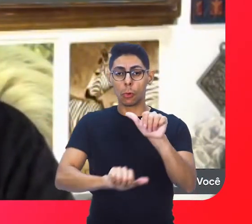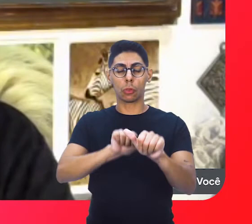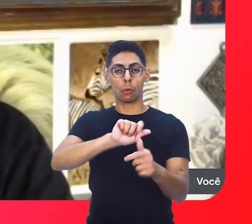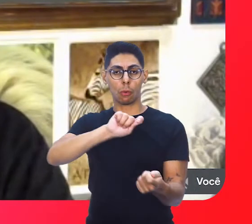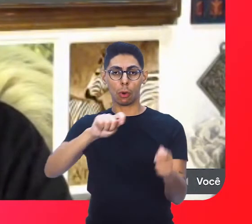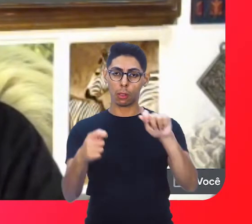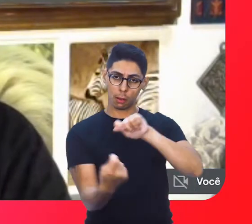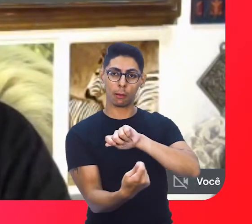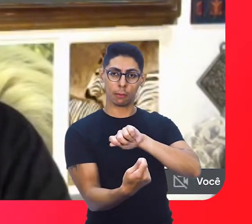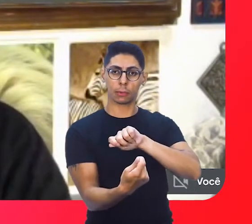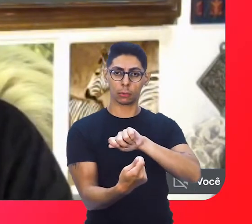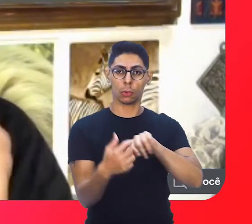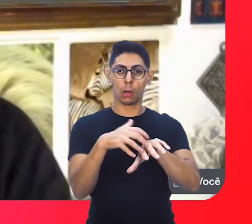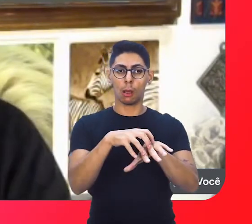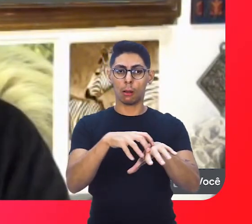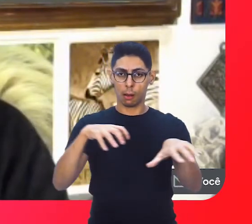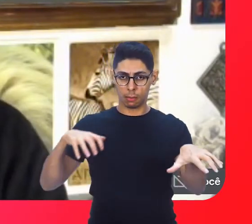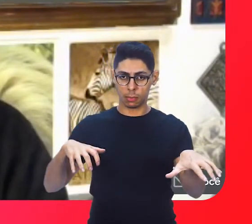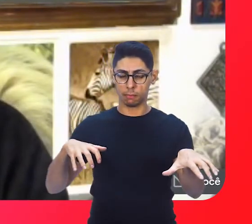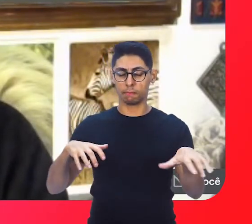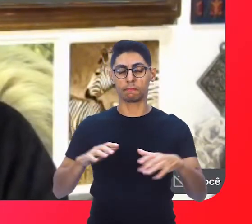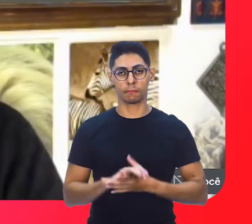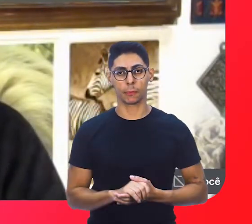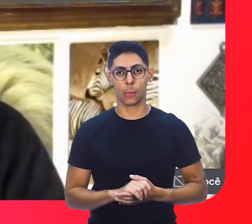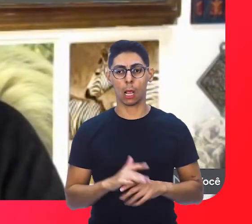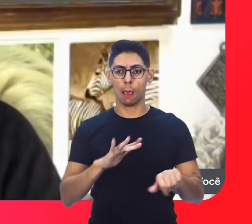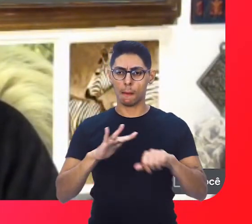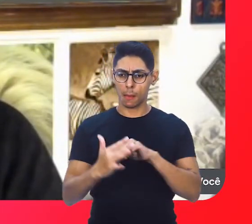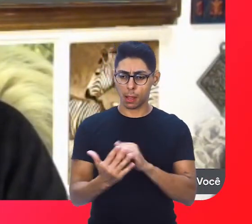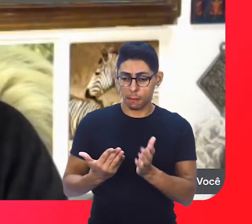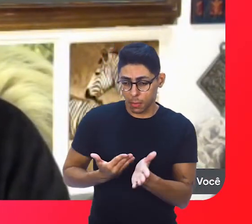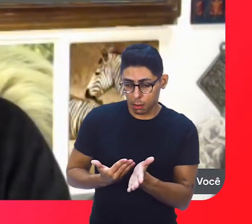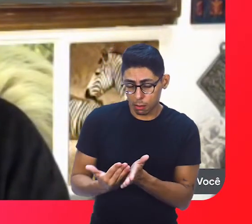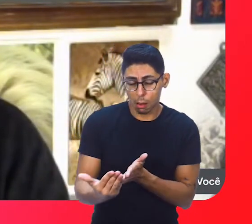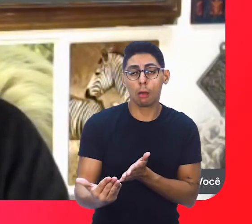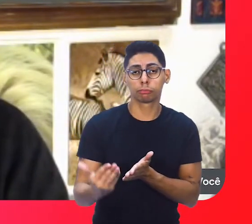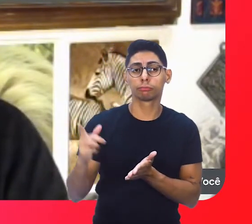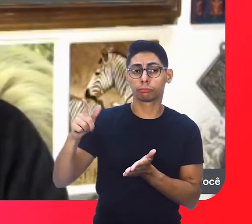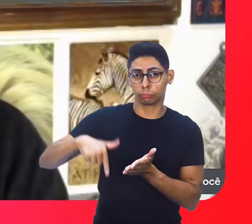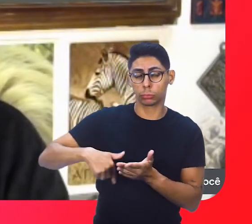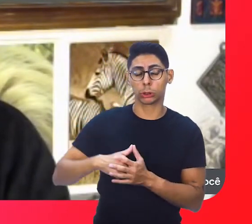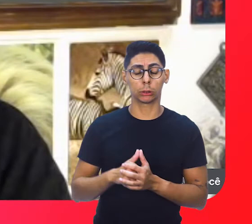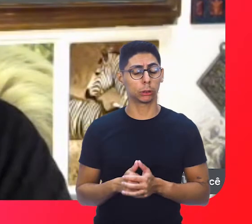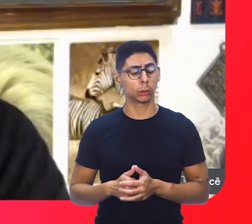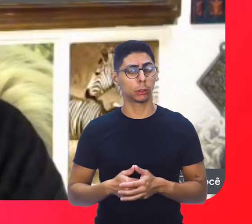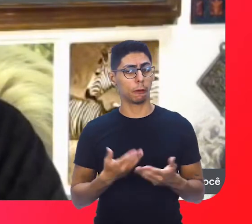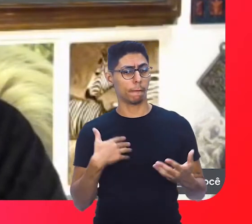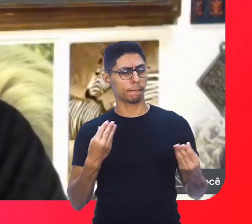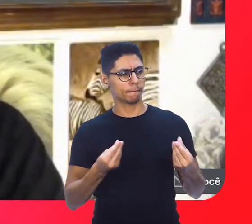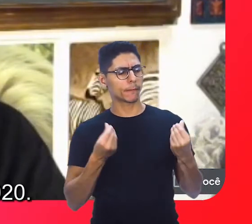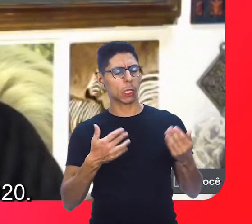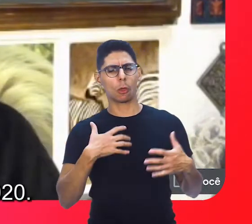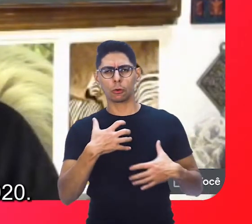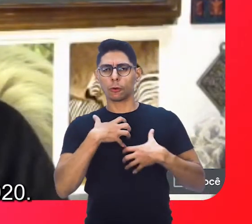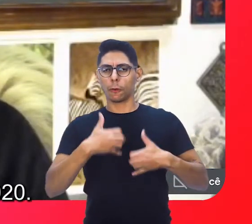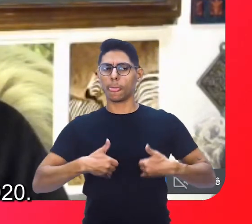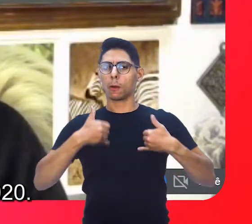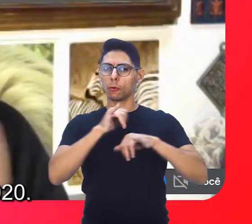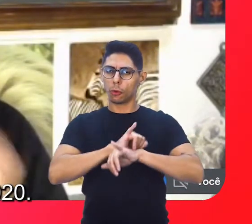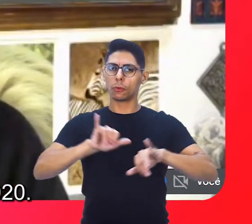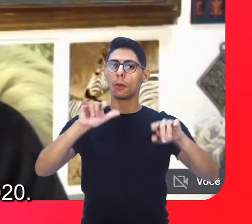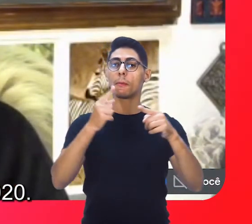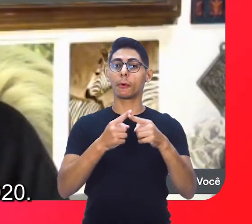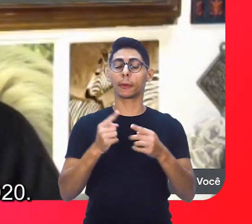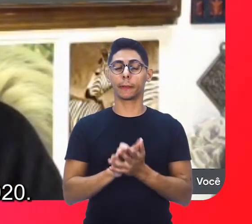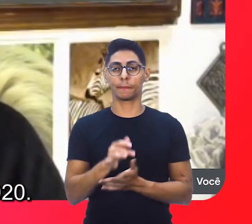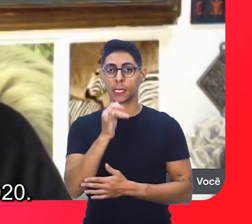teatro plenamente acessível. Quando a pandemia começou, isso eu achei assim, uma coisa que eu tenho muito orgulho de falar, porque a pandemia, o